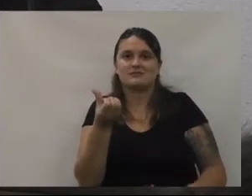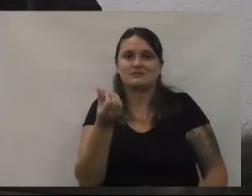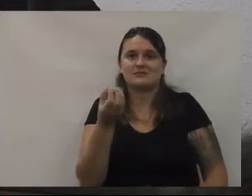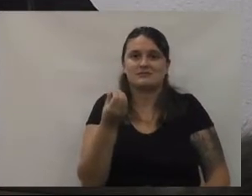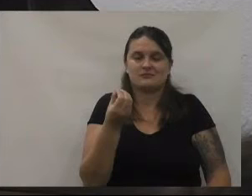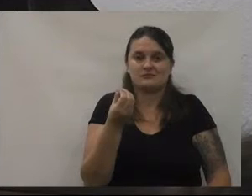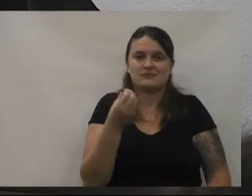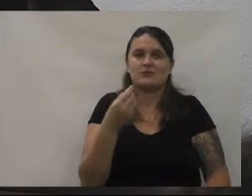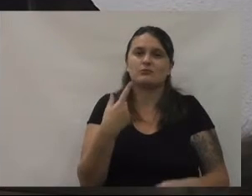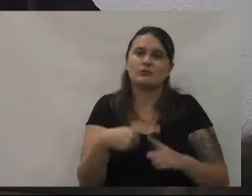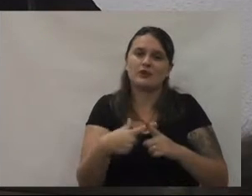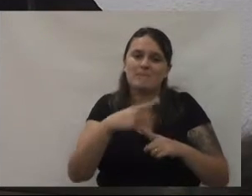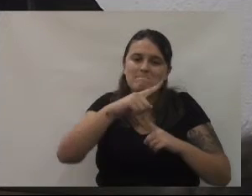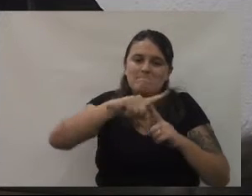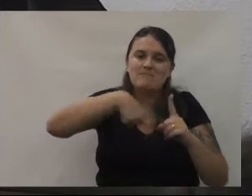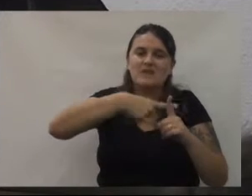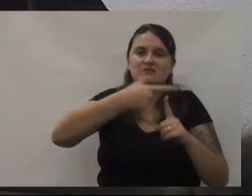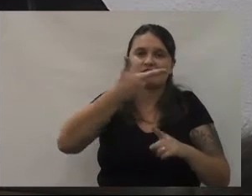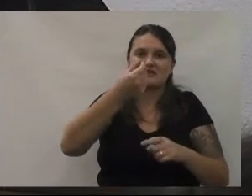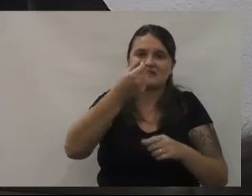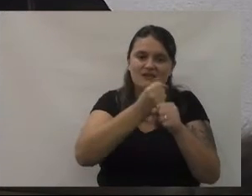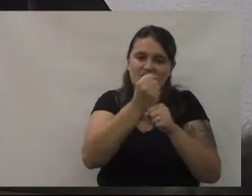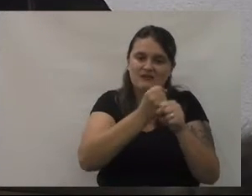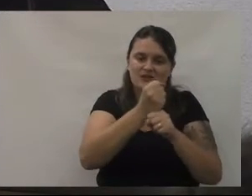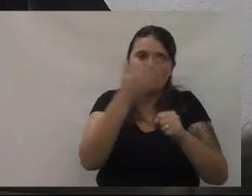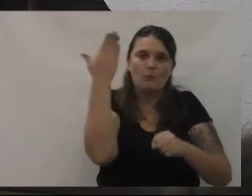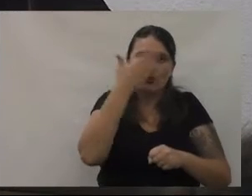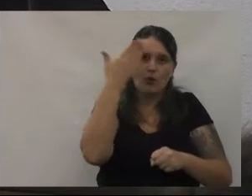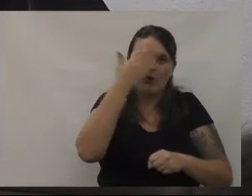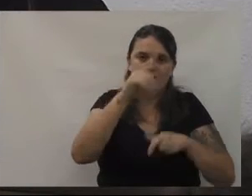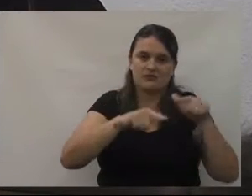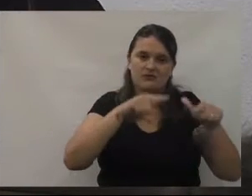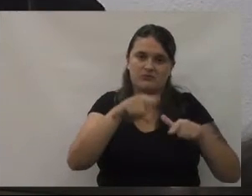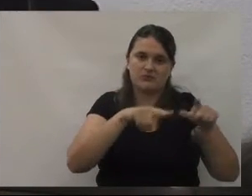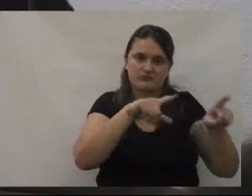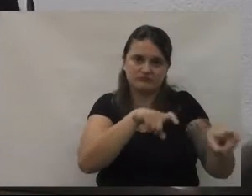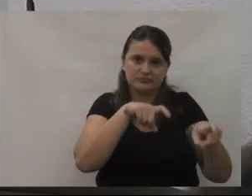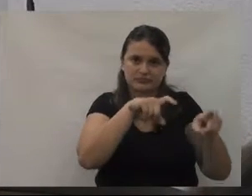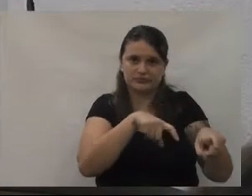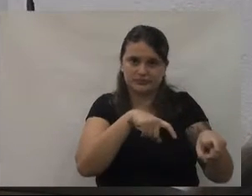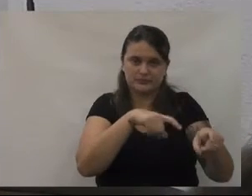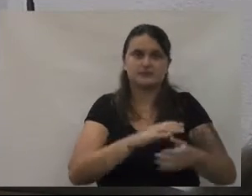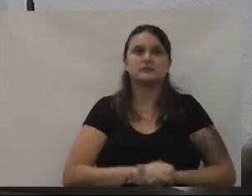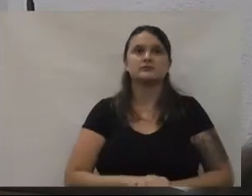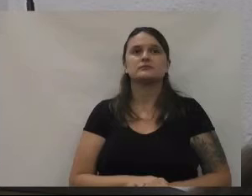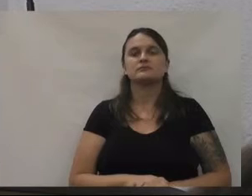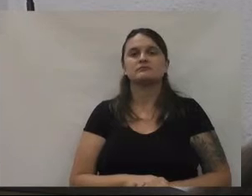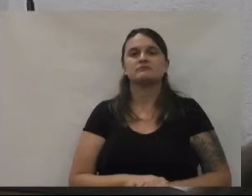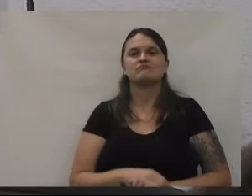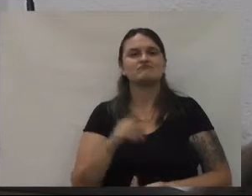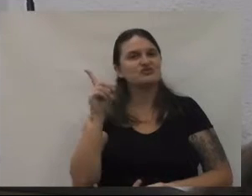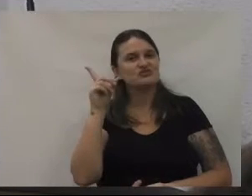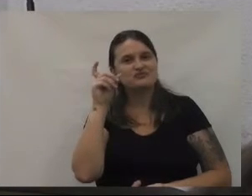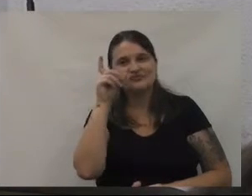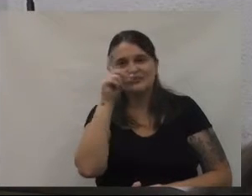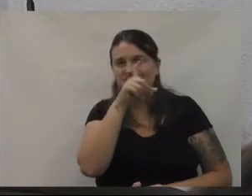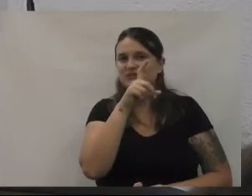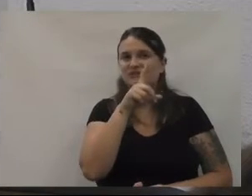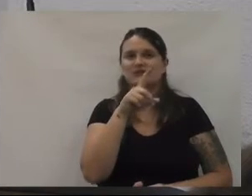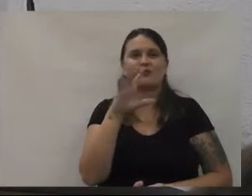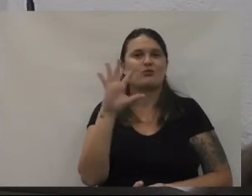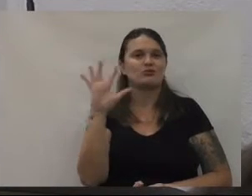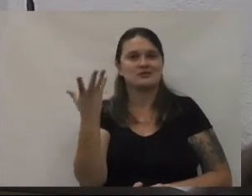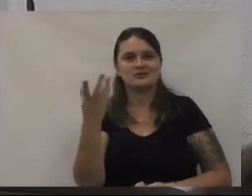para 20 anos a demonstração da atividade rural. Como eu disse, isso aí dificilmente vai passar,